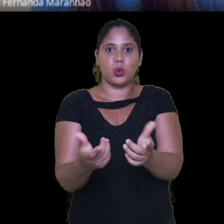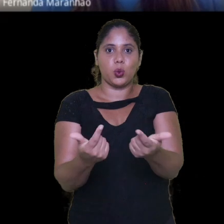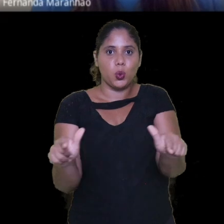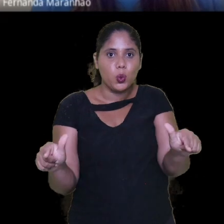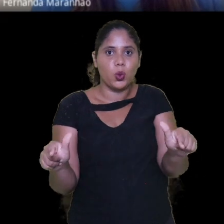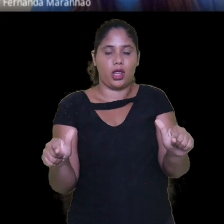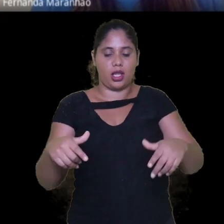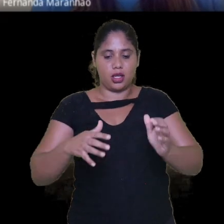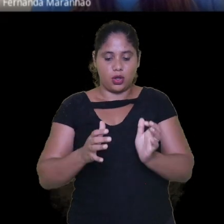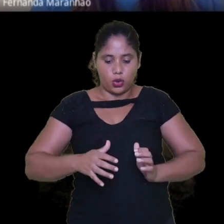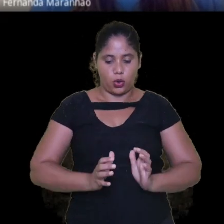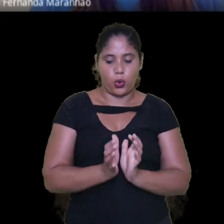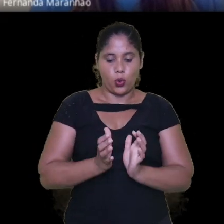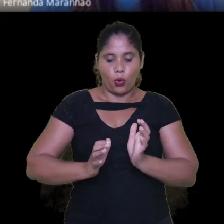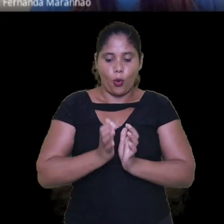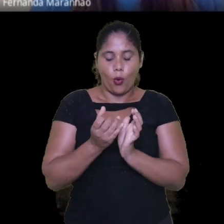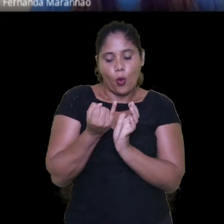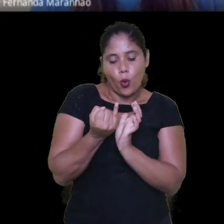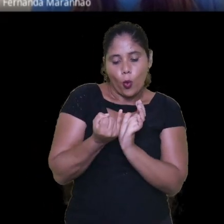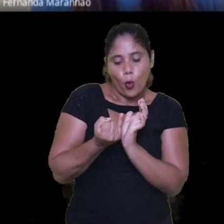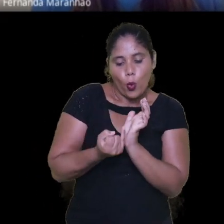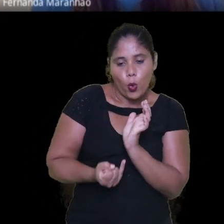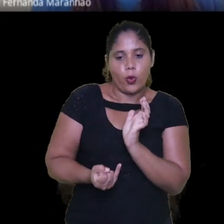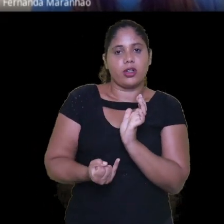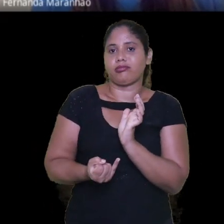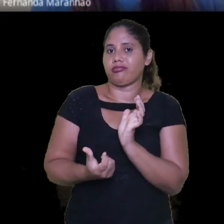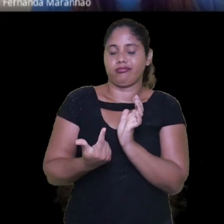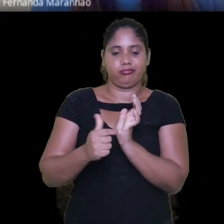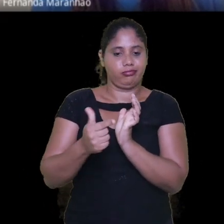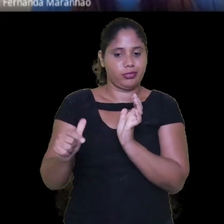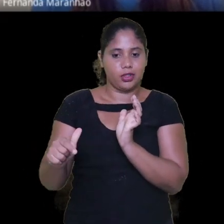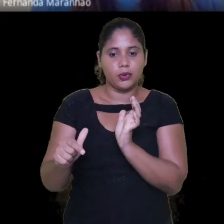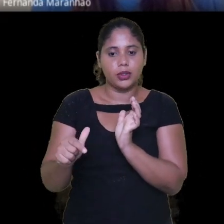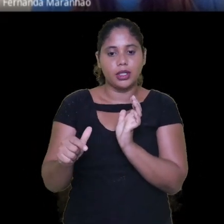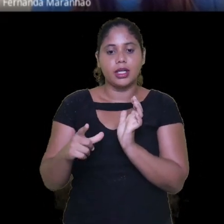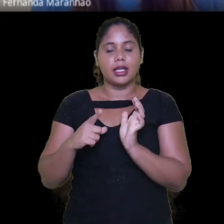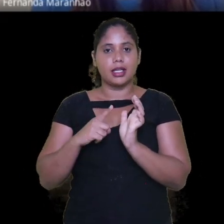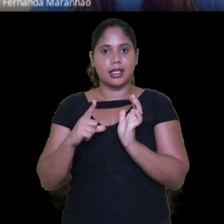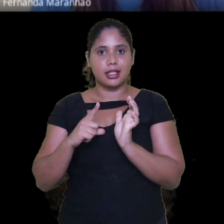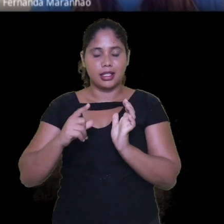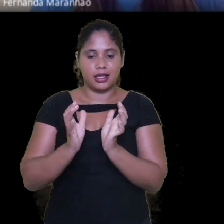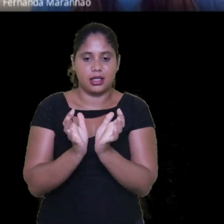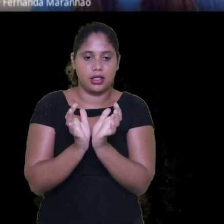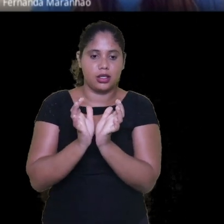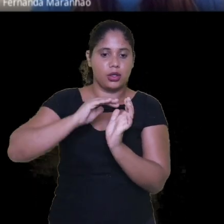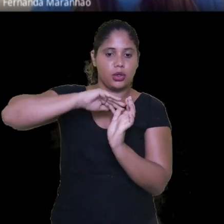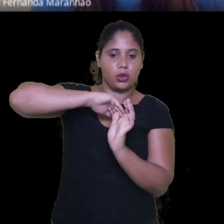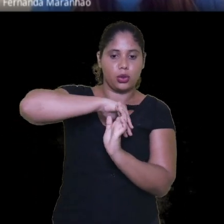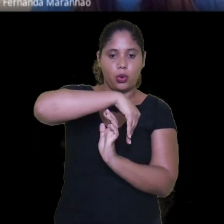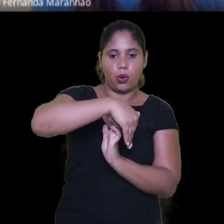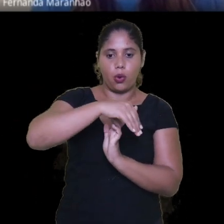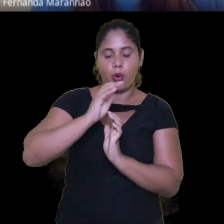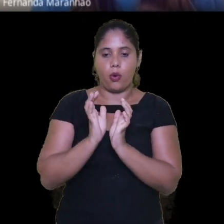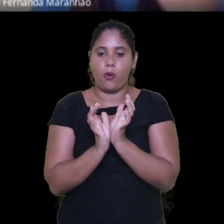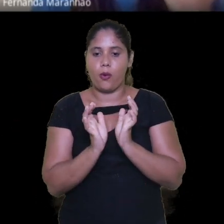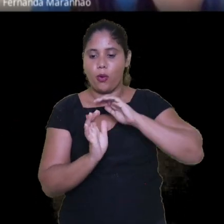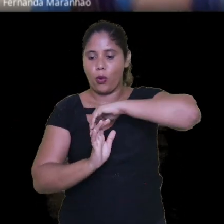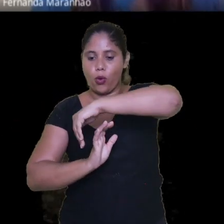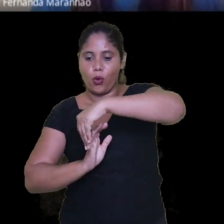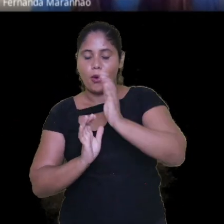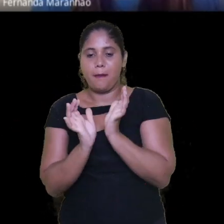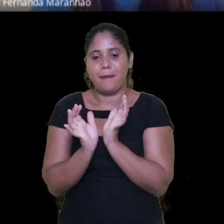Pernambuco, e contém um quadro com classificação das síndromes hipertensivas na gestação. Então, descreve para a gente quais